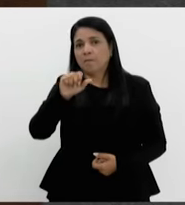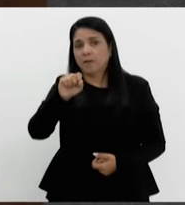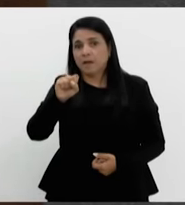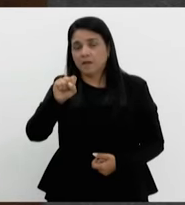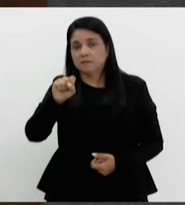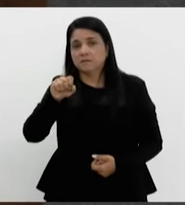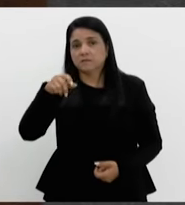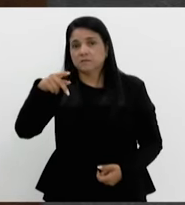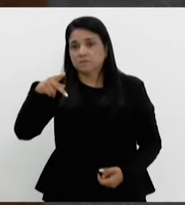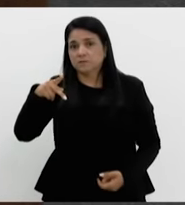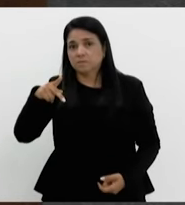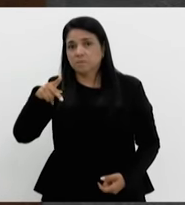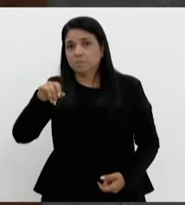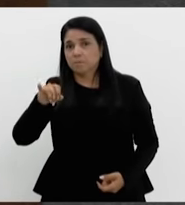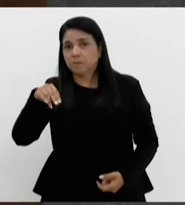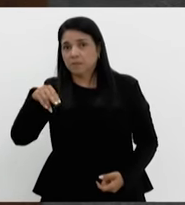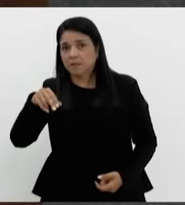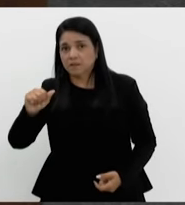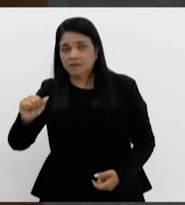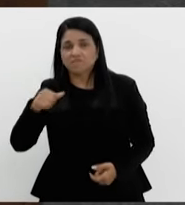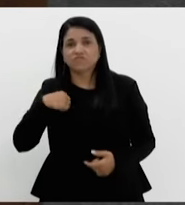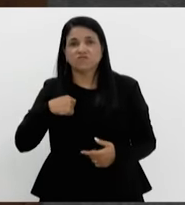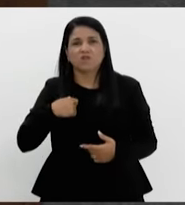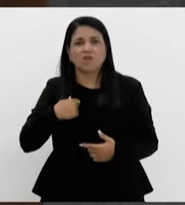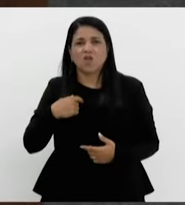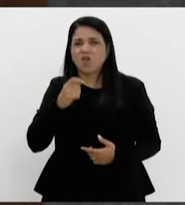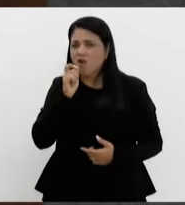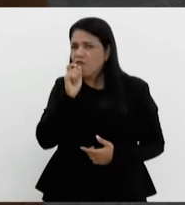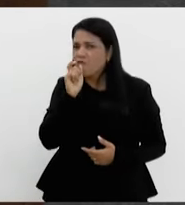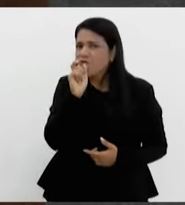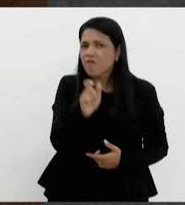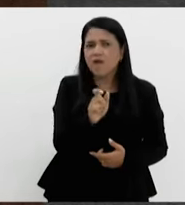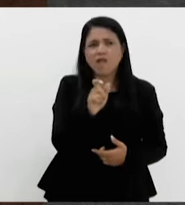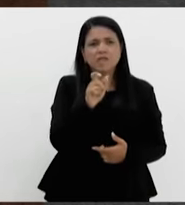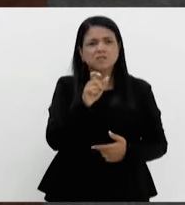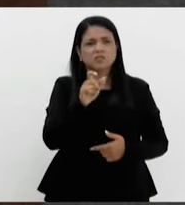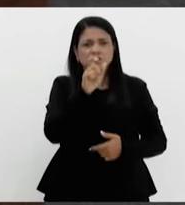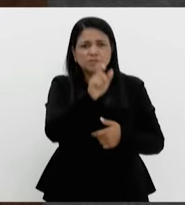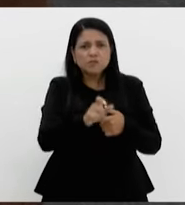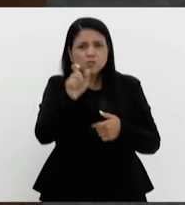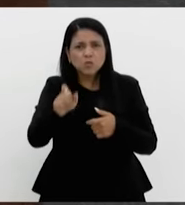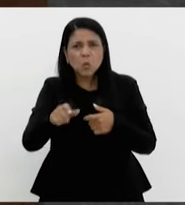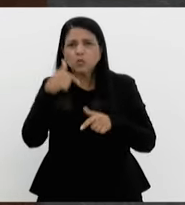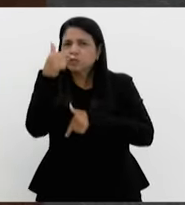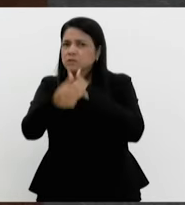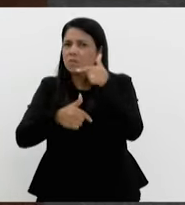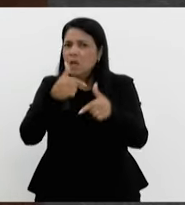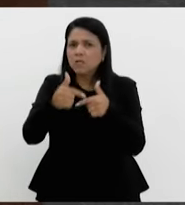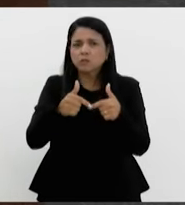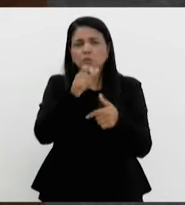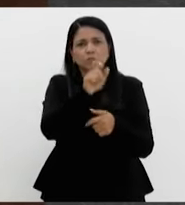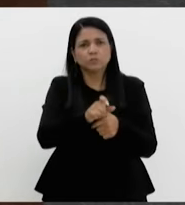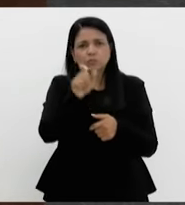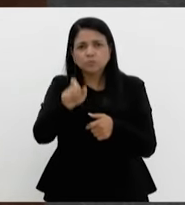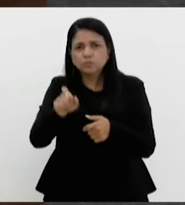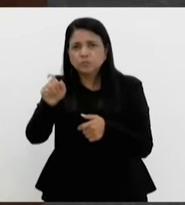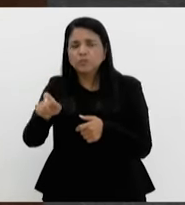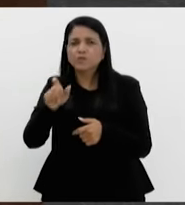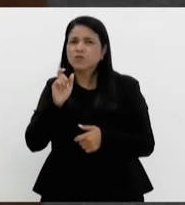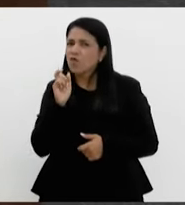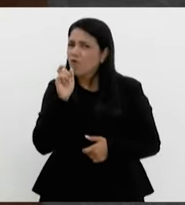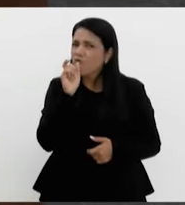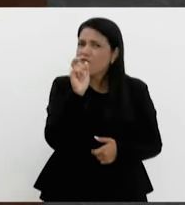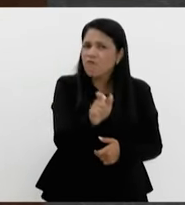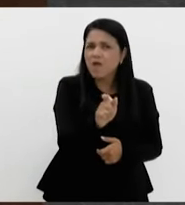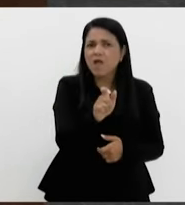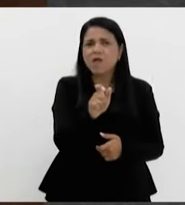ofende aos moradores dali, que são trabalhadores, ela ofende a sua administração, nos ofende